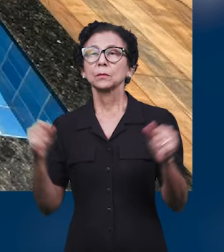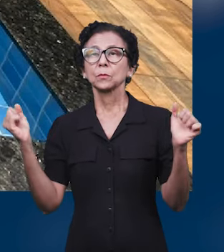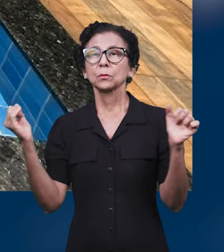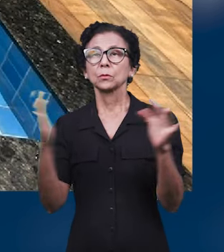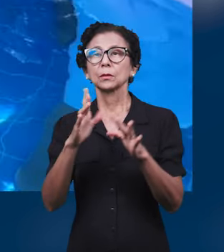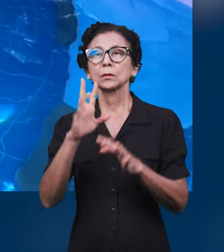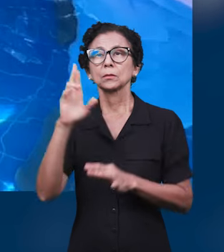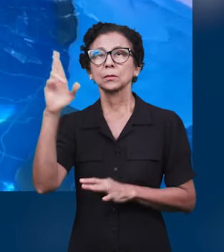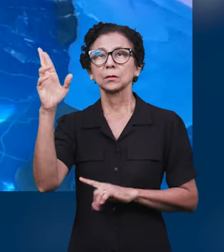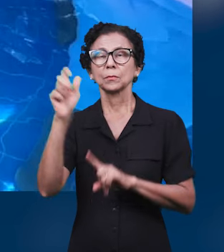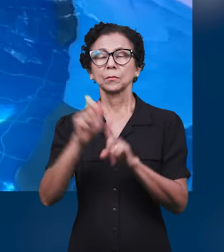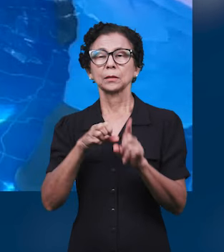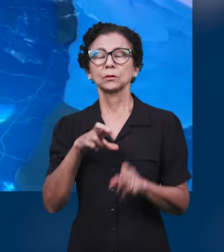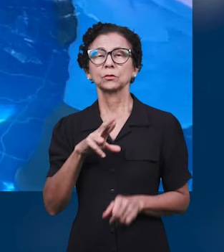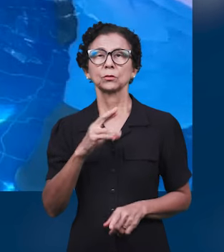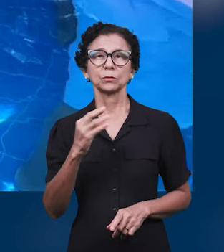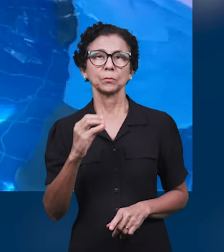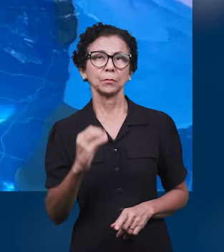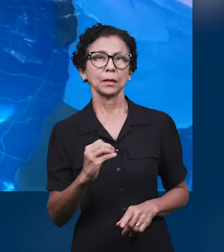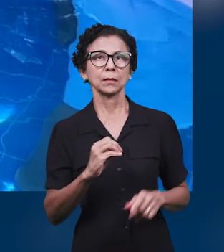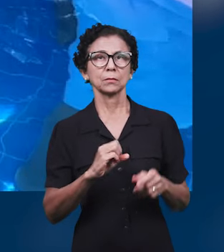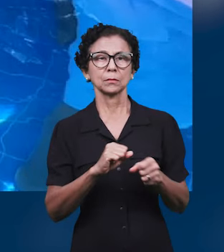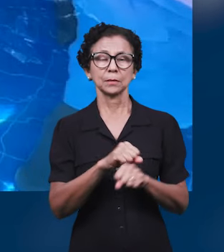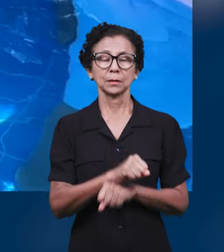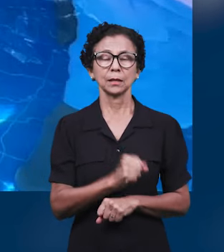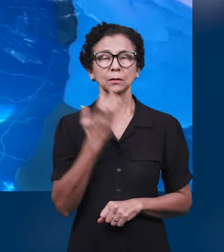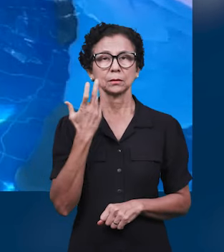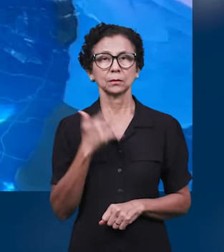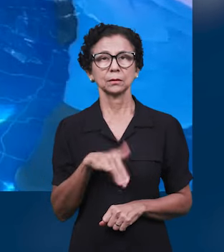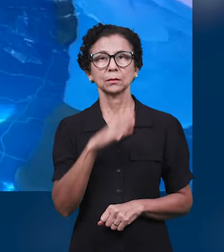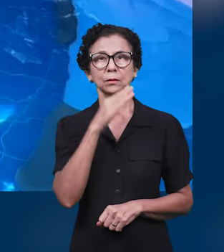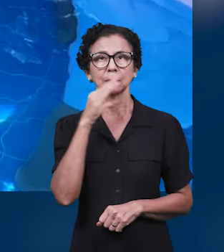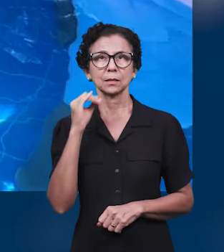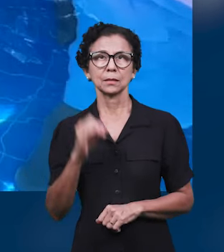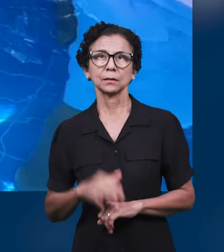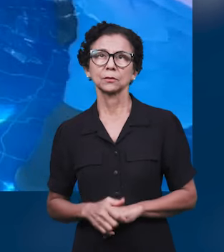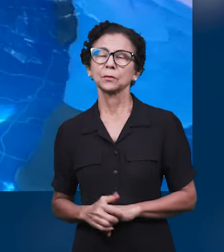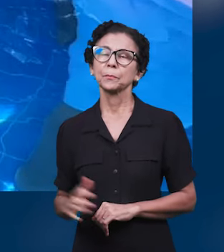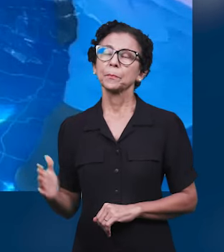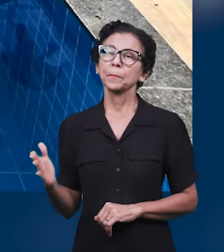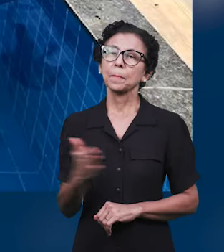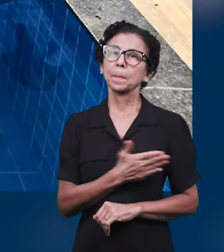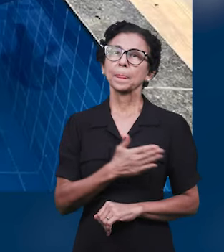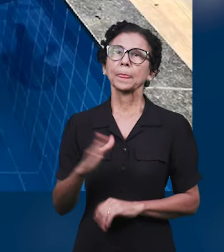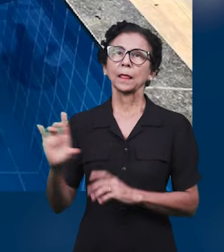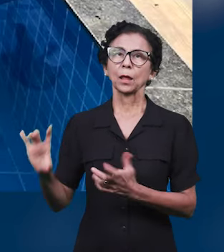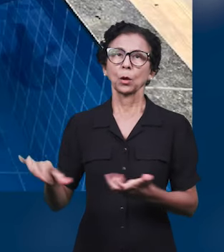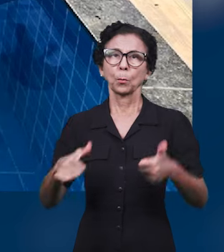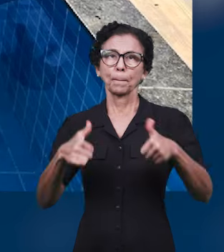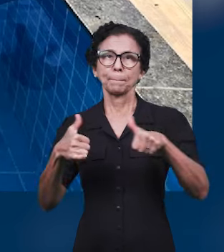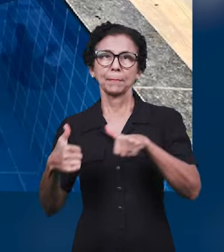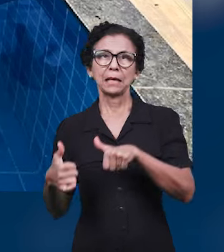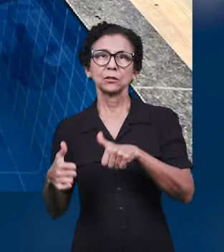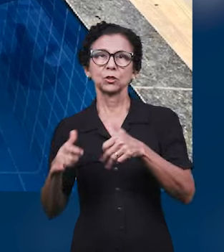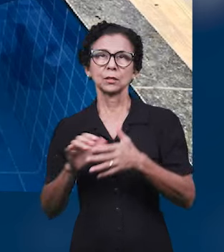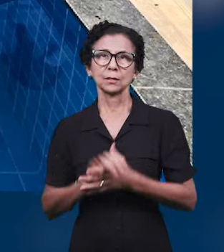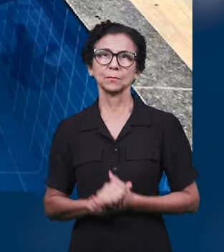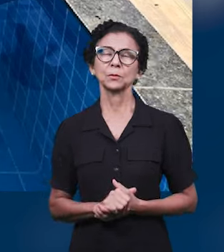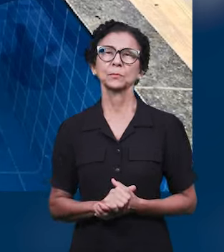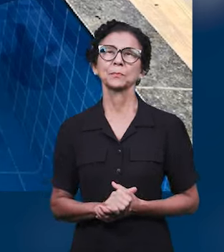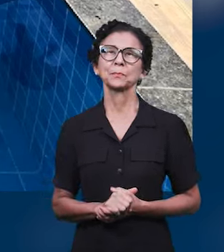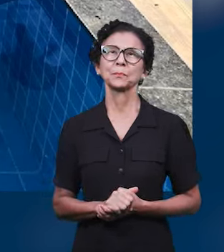irmãos de Sol Dourado em Trindade. Ali estiveram presentes os pastores Denival, Orlando e Carlos. E todos eles se reuniram